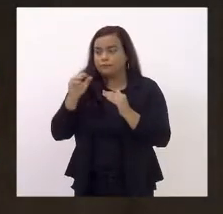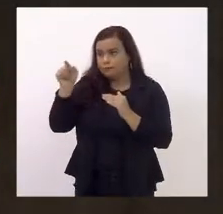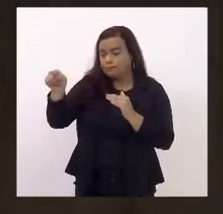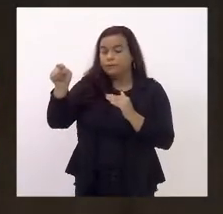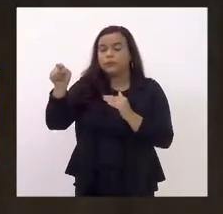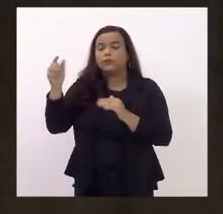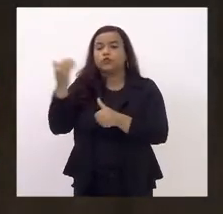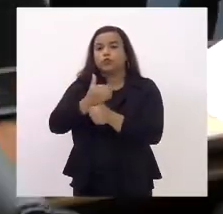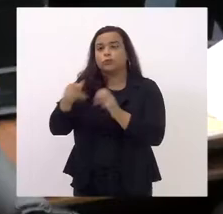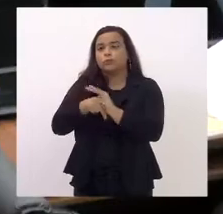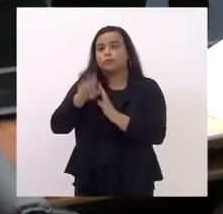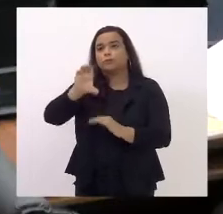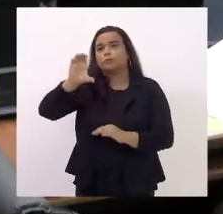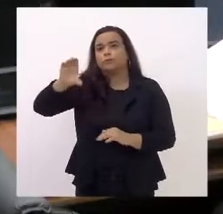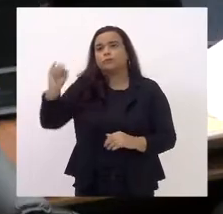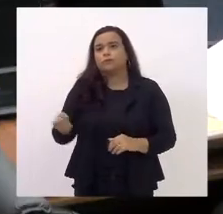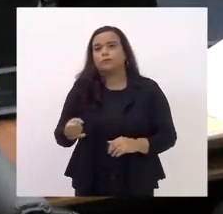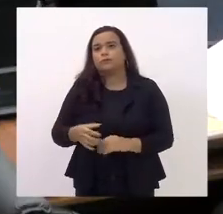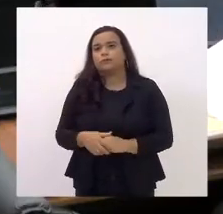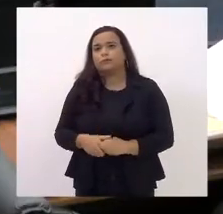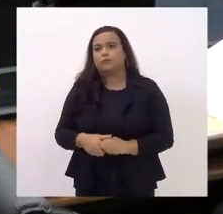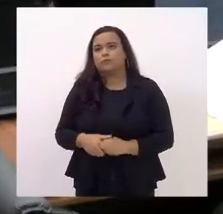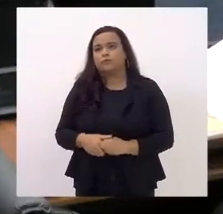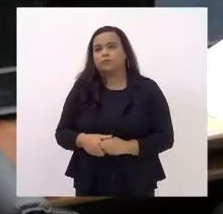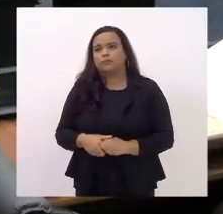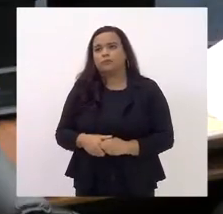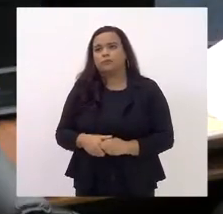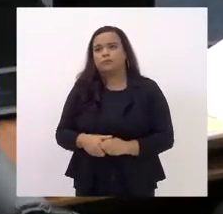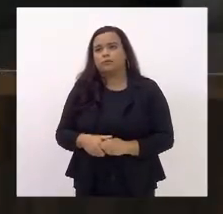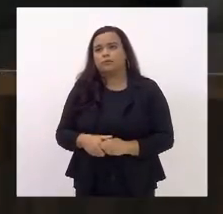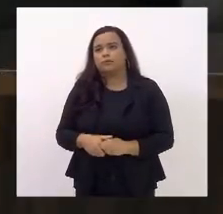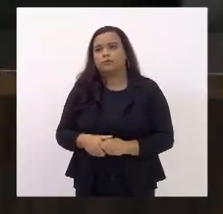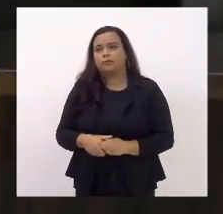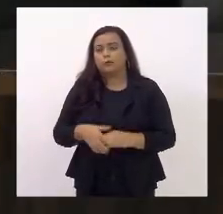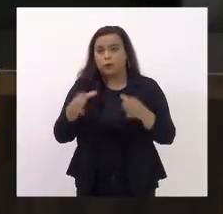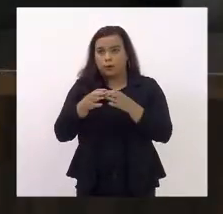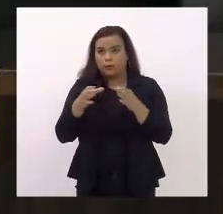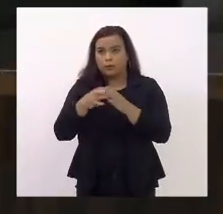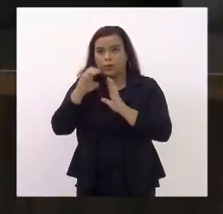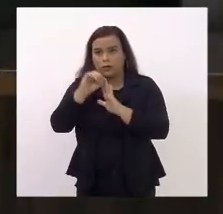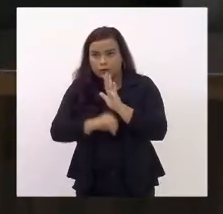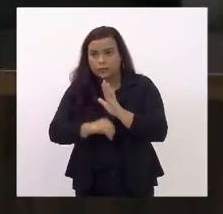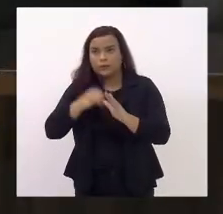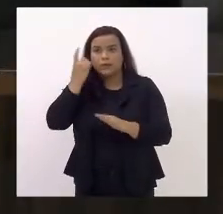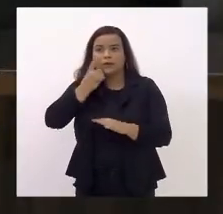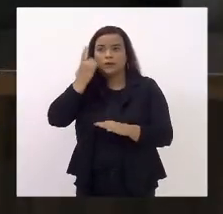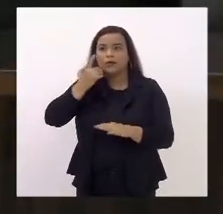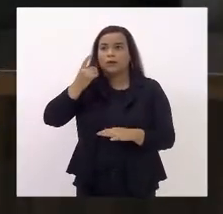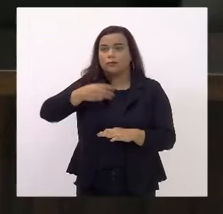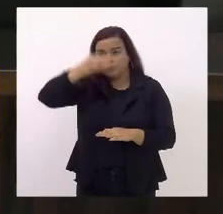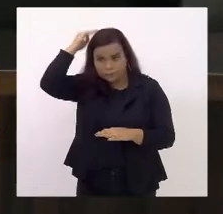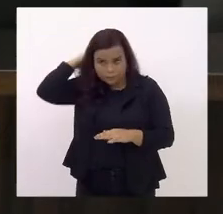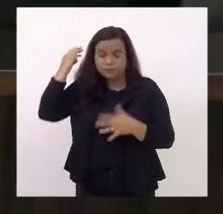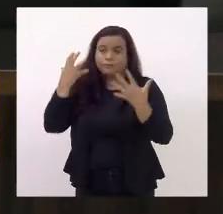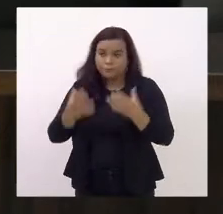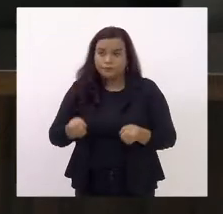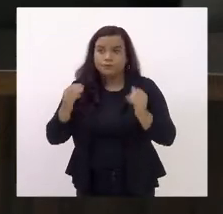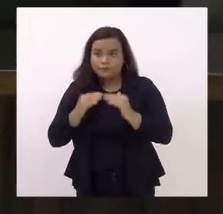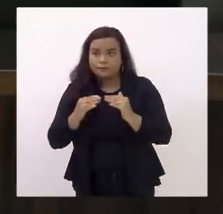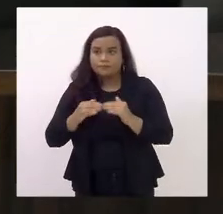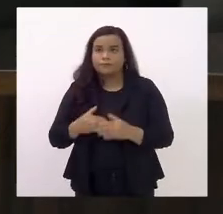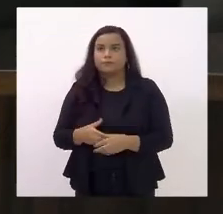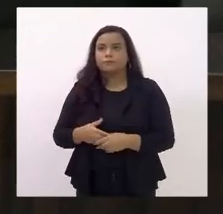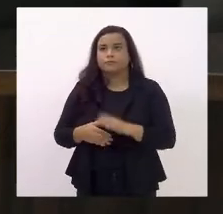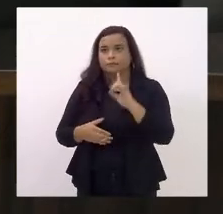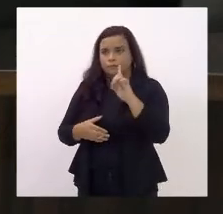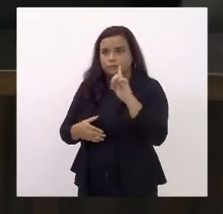CCJ. Não, toma, você faz. Pela Comissão de Orçamento, deputado Márcio Pacheco. Favorável. Márcio,